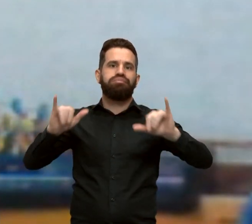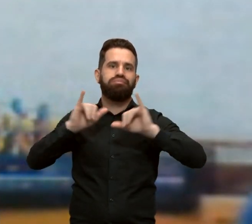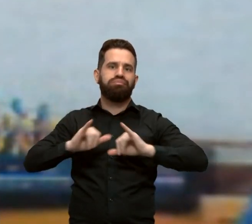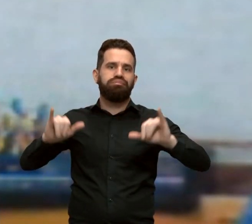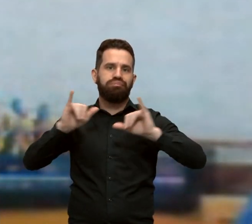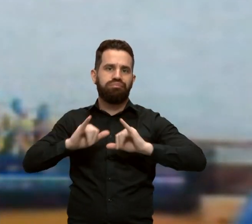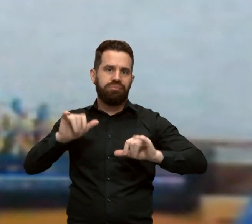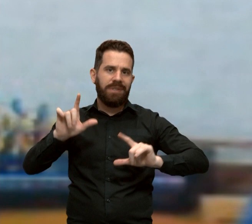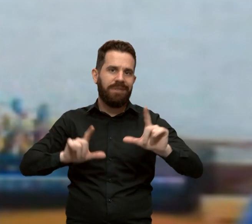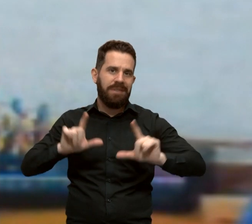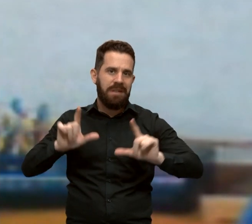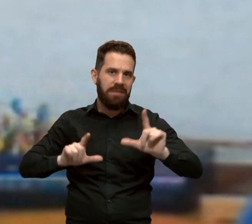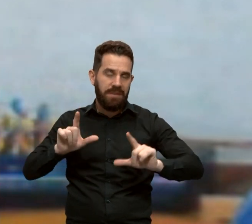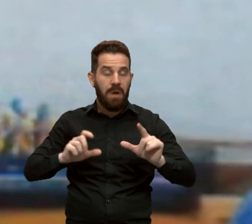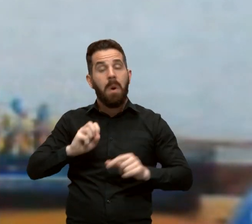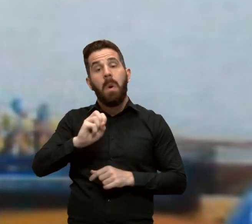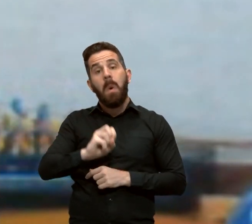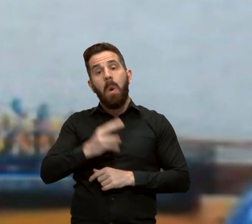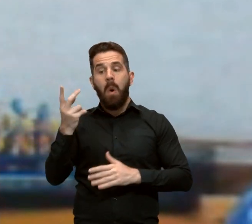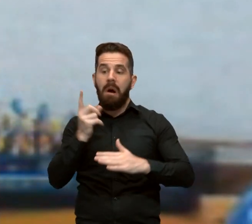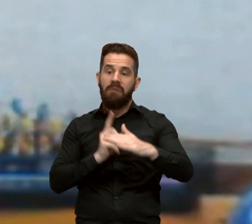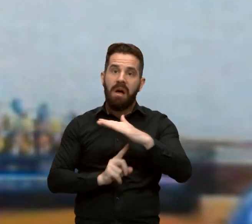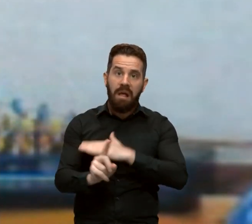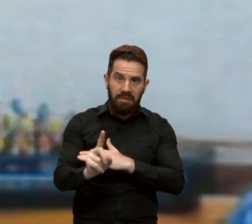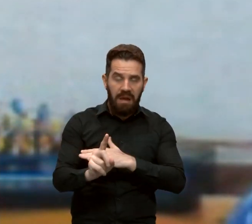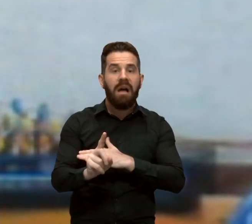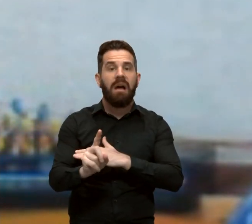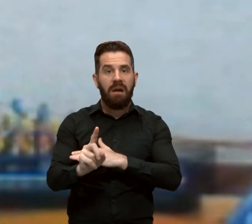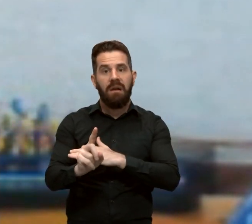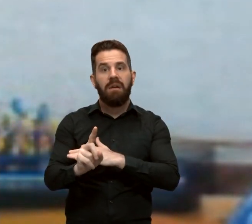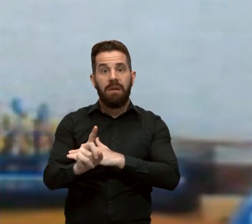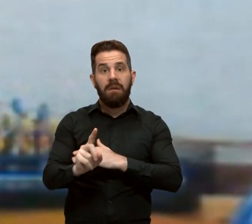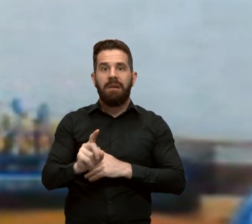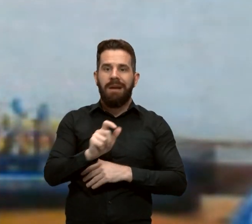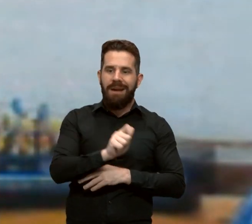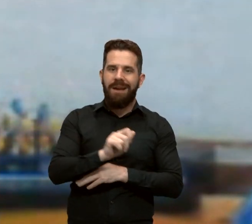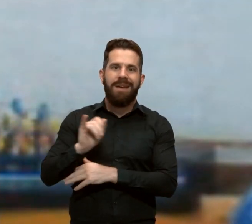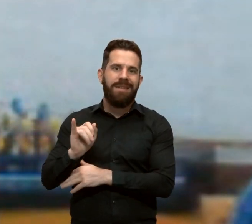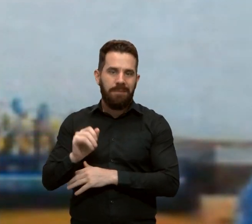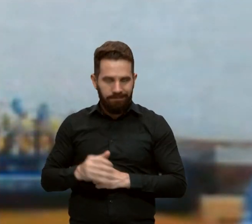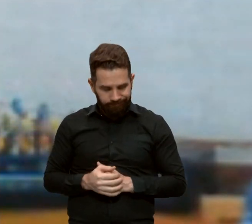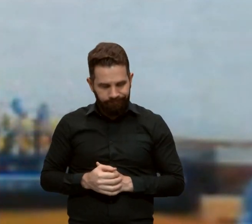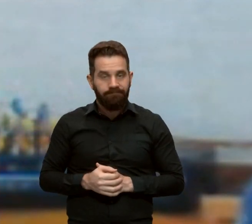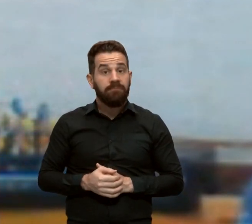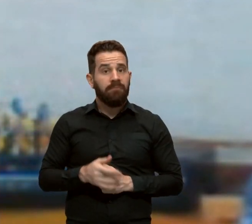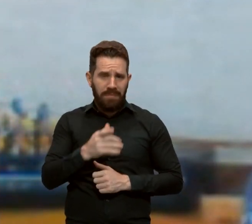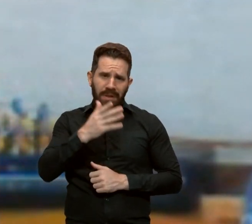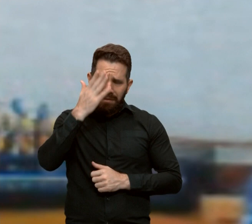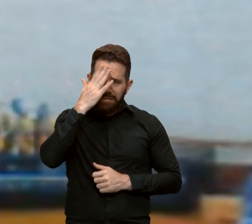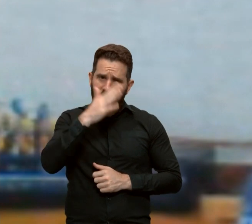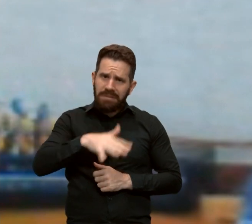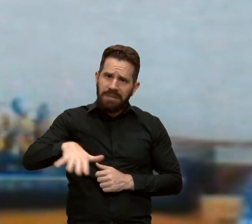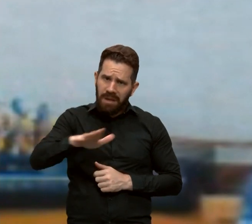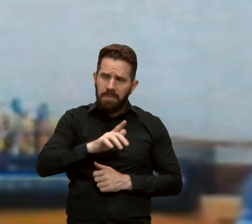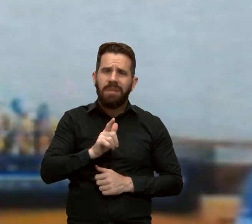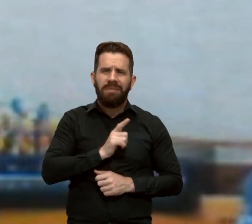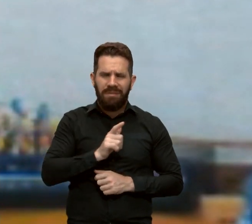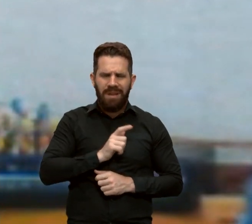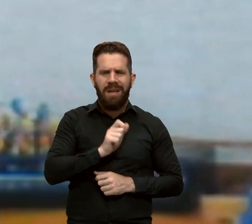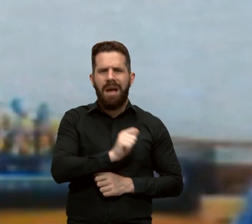inteligência, AI, né? Então, o que é isso? Vocês sabem muito bem que tem ali que existe um aplicativo,